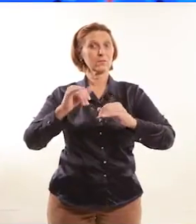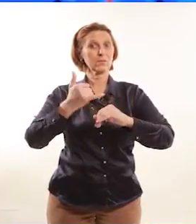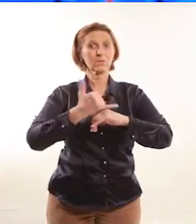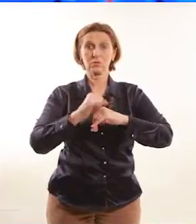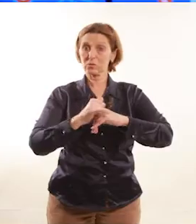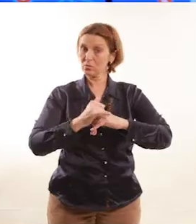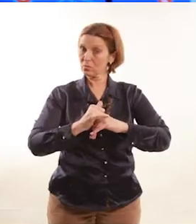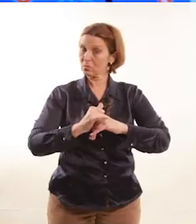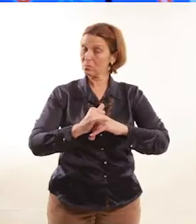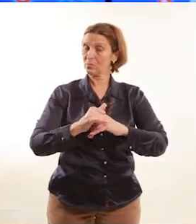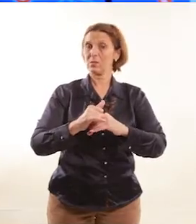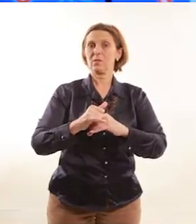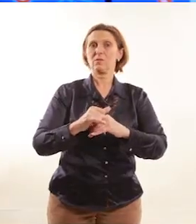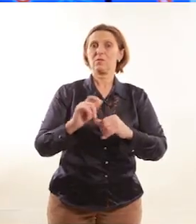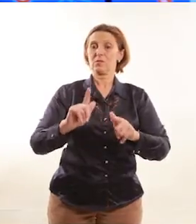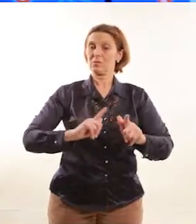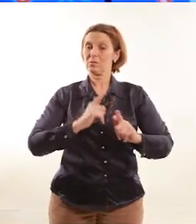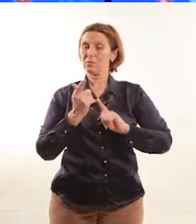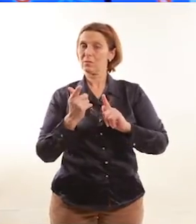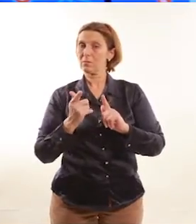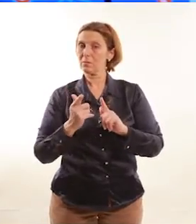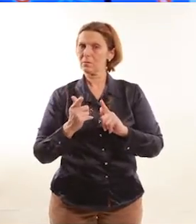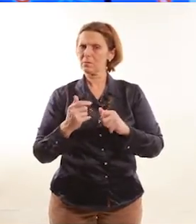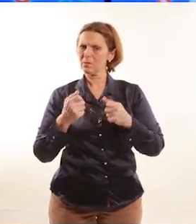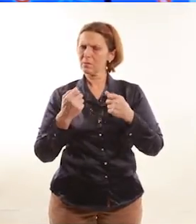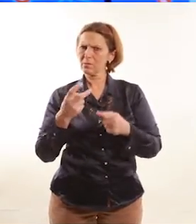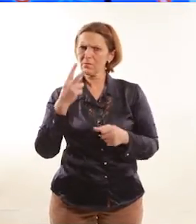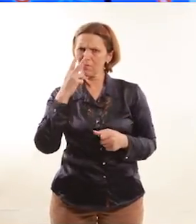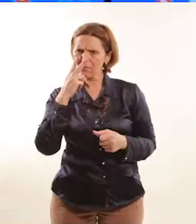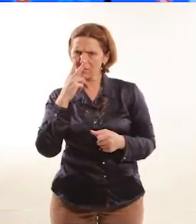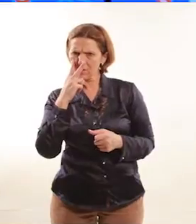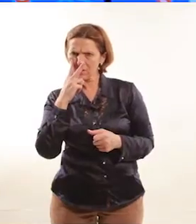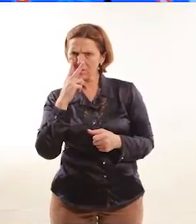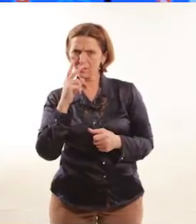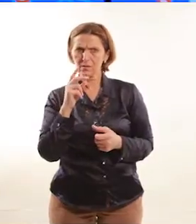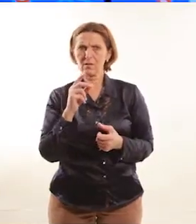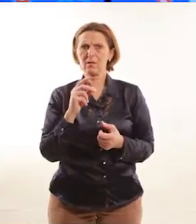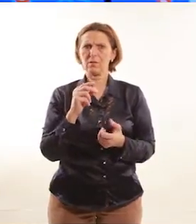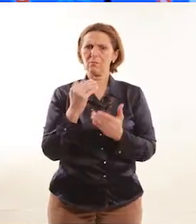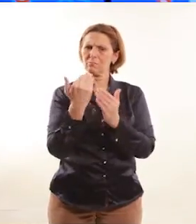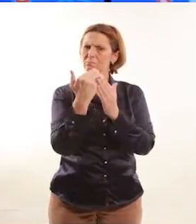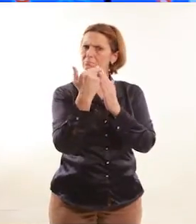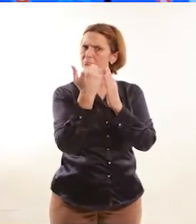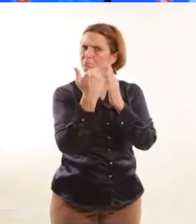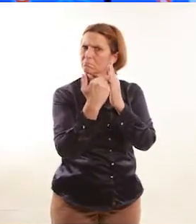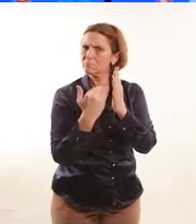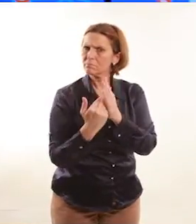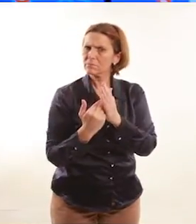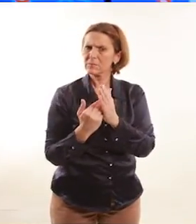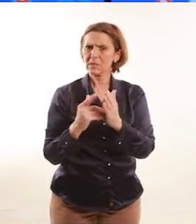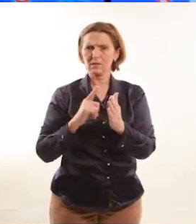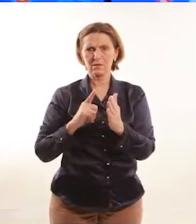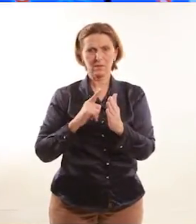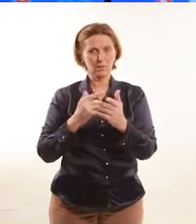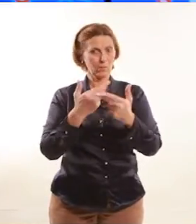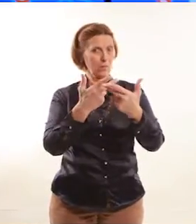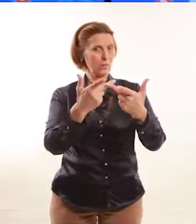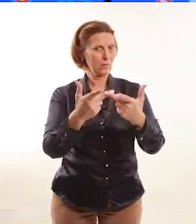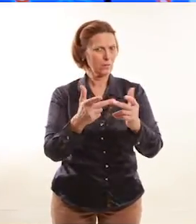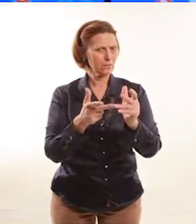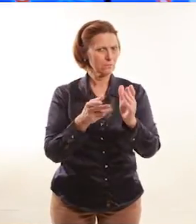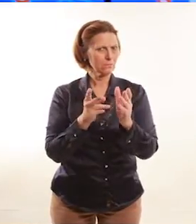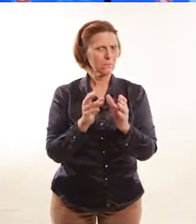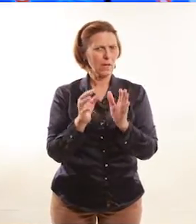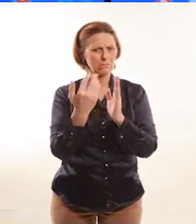utilização do recurso. É importante a gente lembrar que a manutenção dos repasses dos recursos, eles seguem alguns